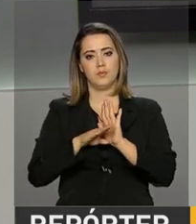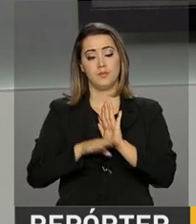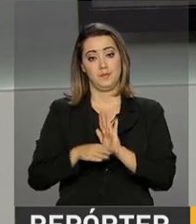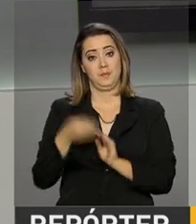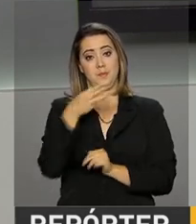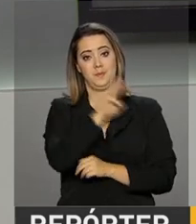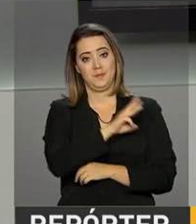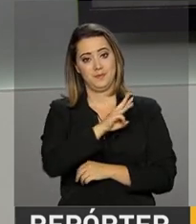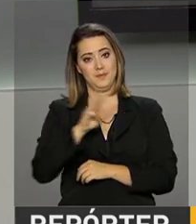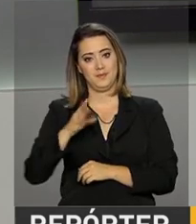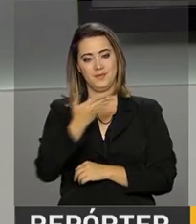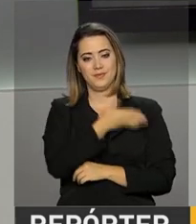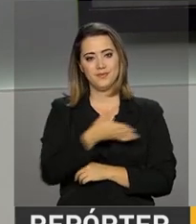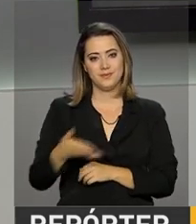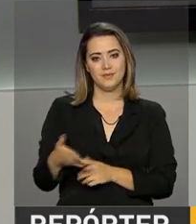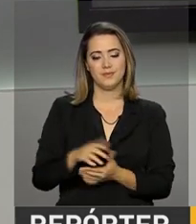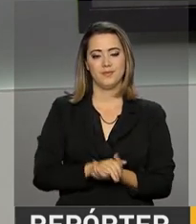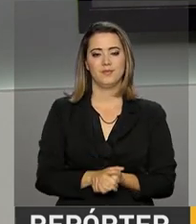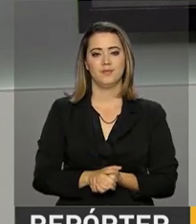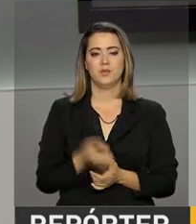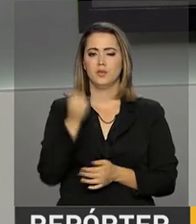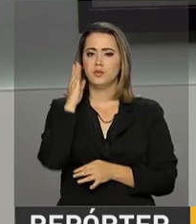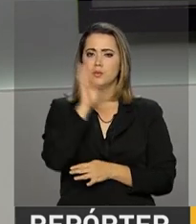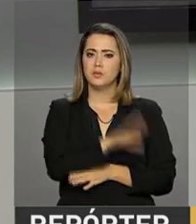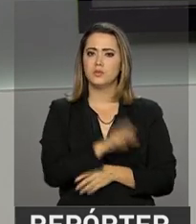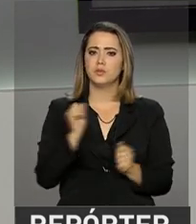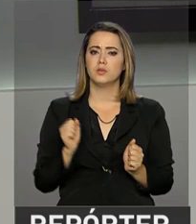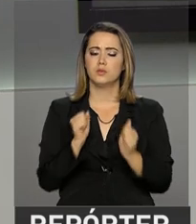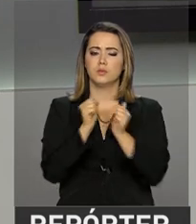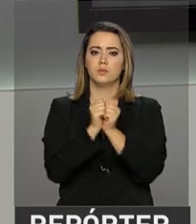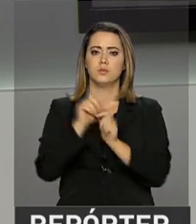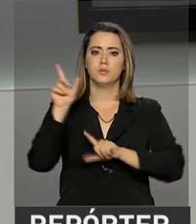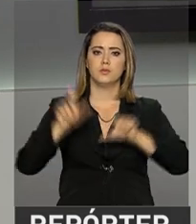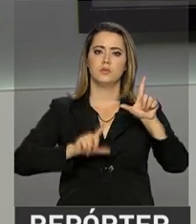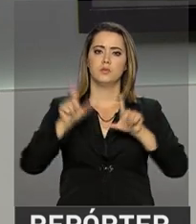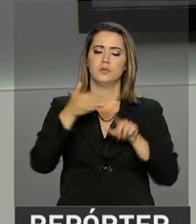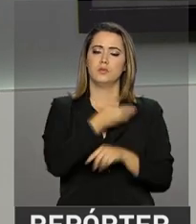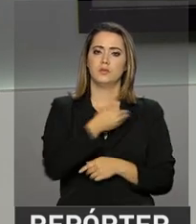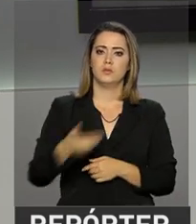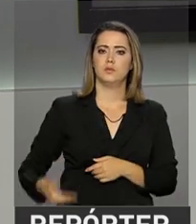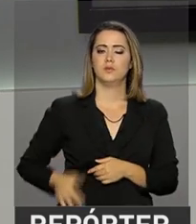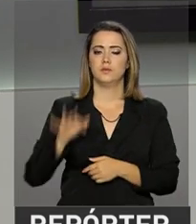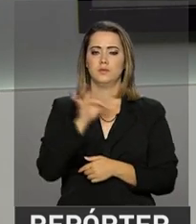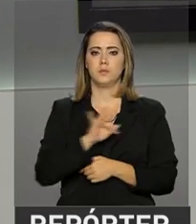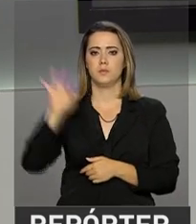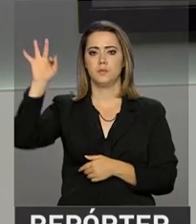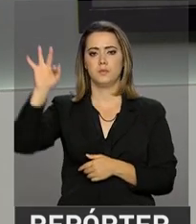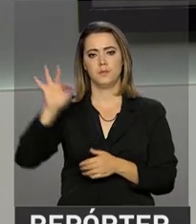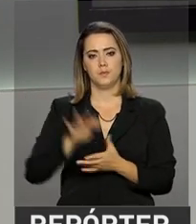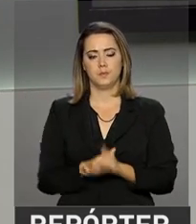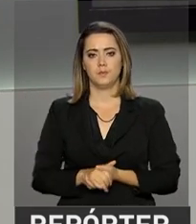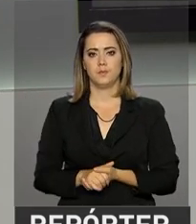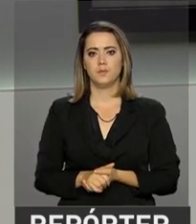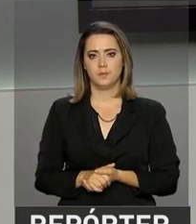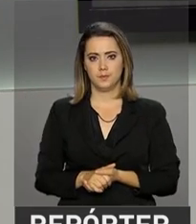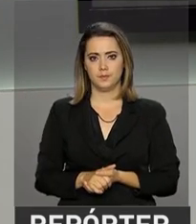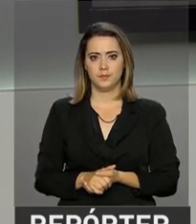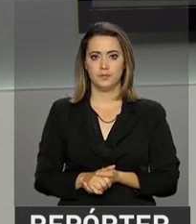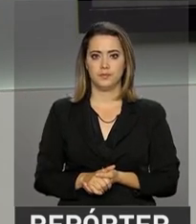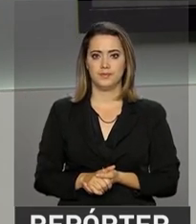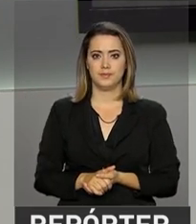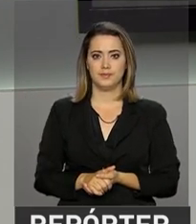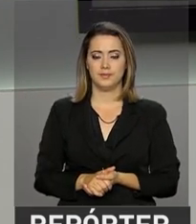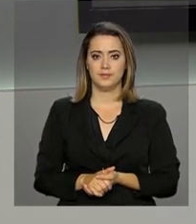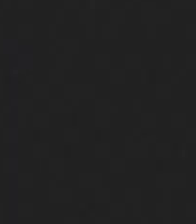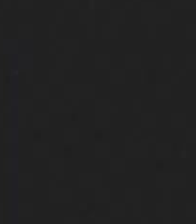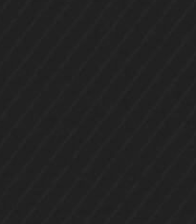programação está disponível na internet Uma boa tarde para você e continue com a gente aqui na NBR a TV do Governo